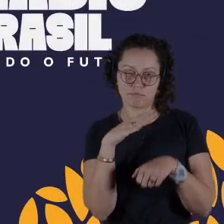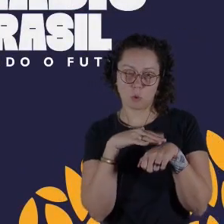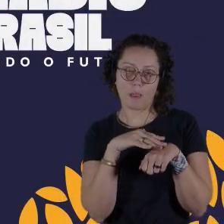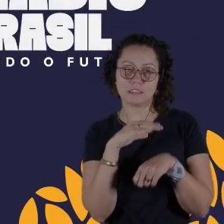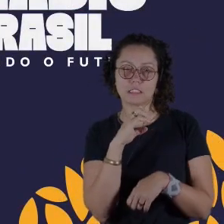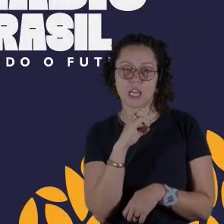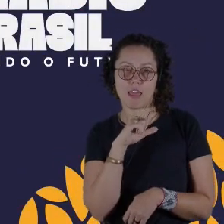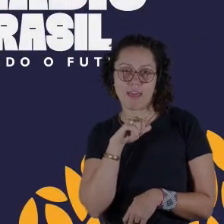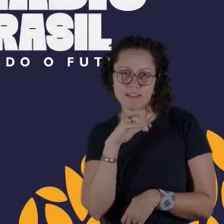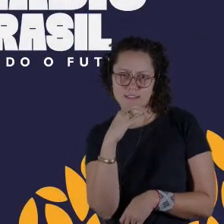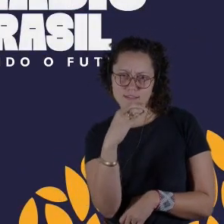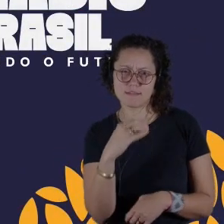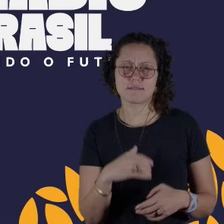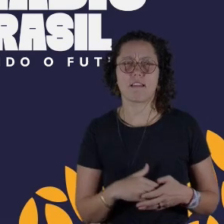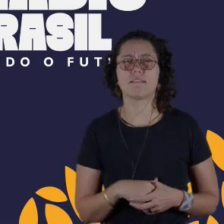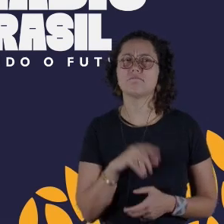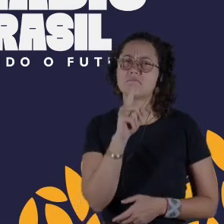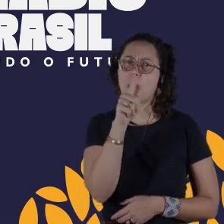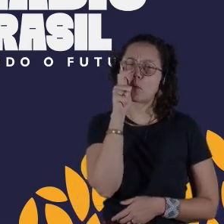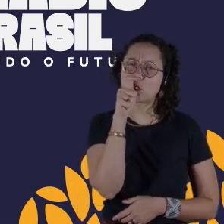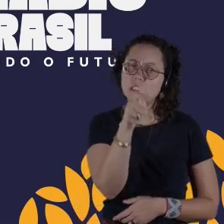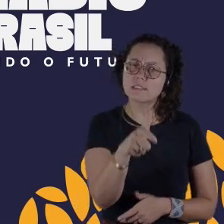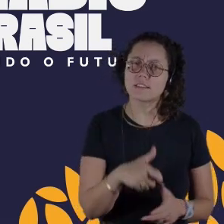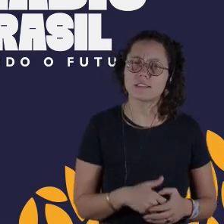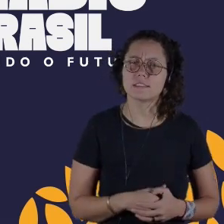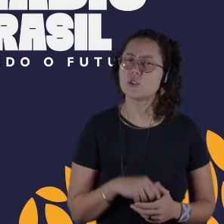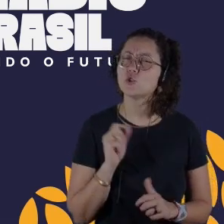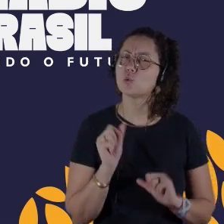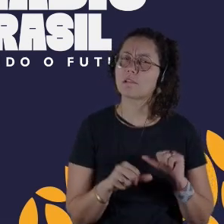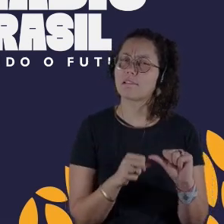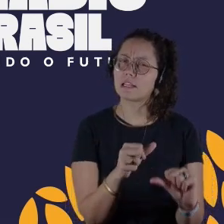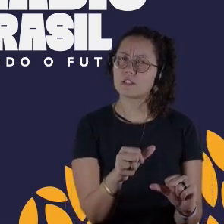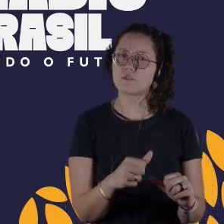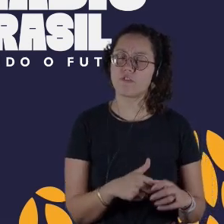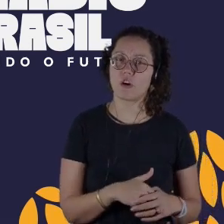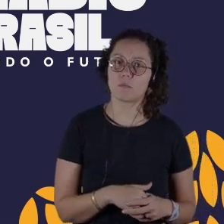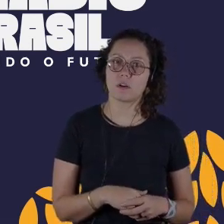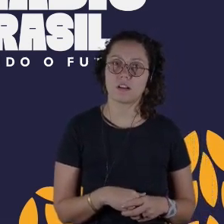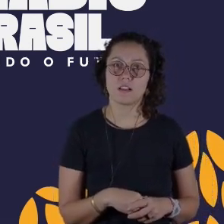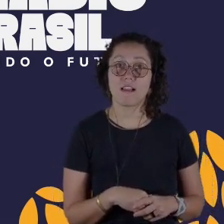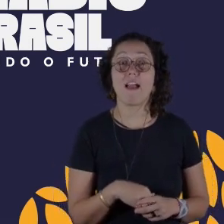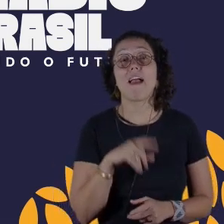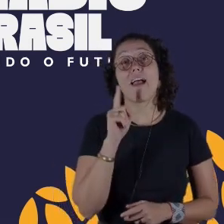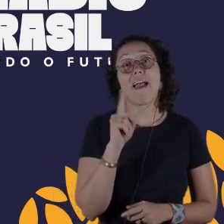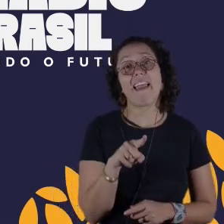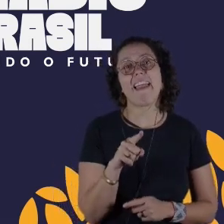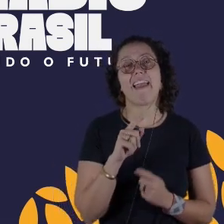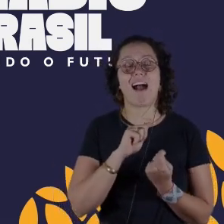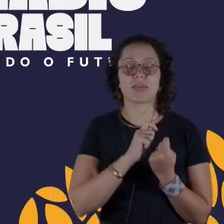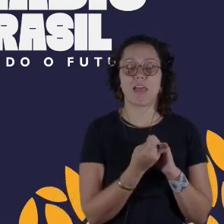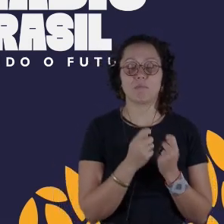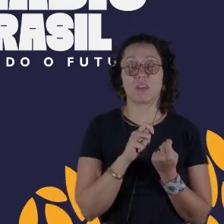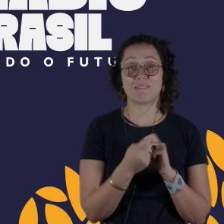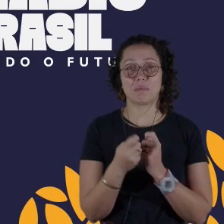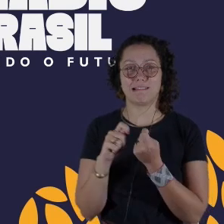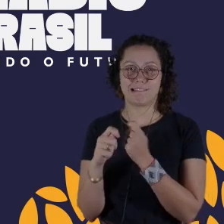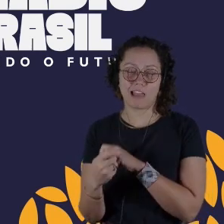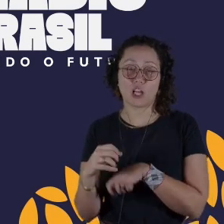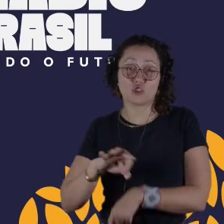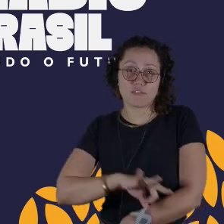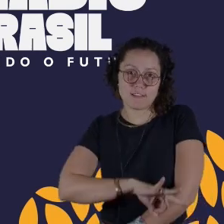esclerose múltipla, é muito interessante, o que muda? A espasticidade. Mas é